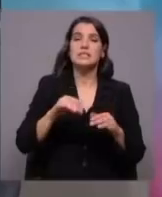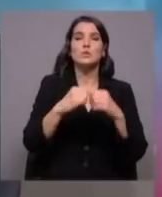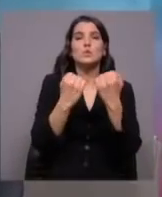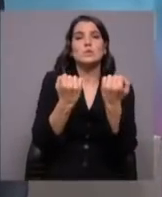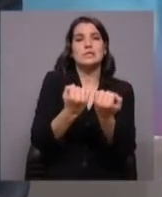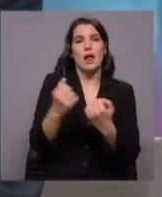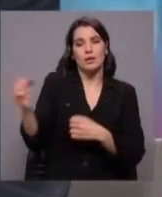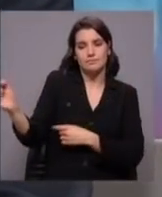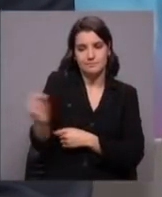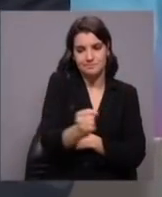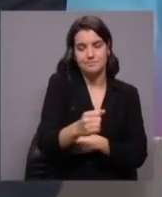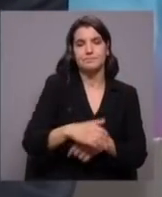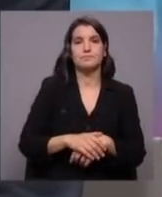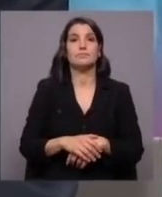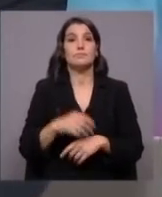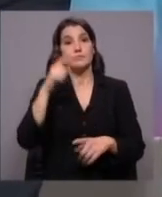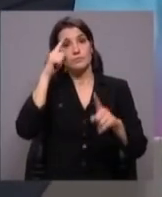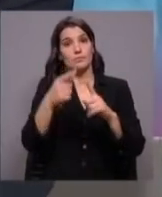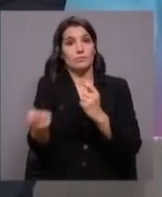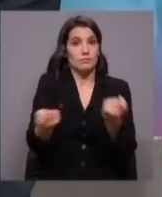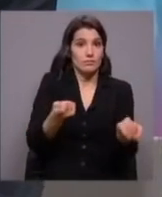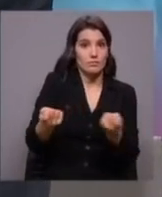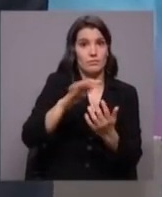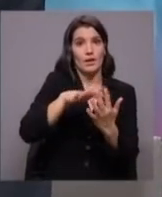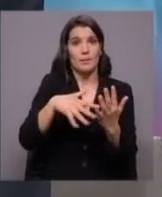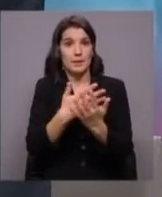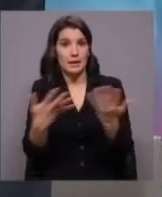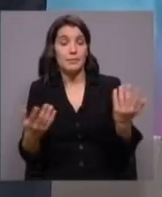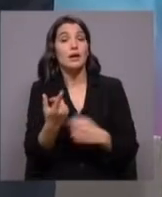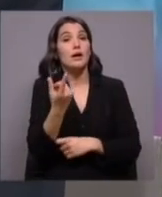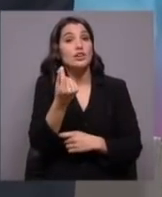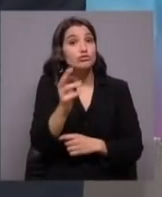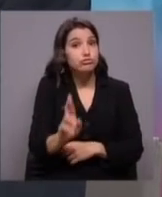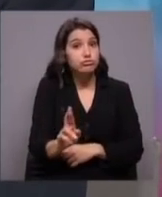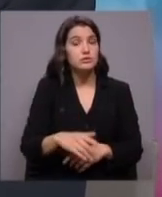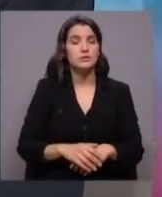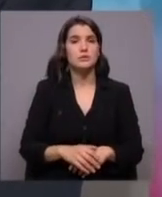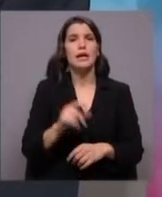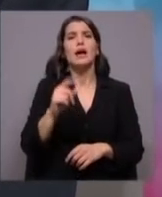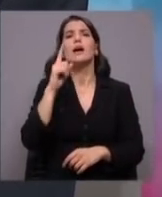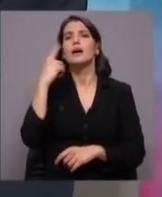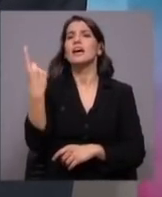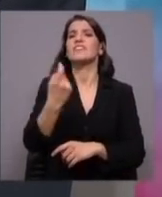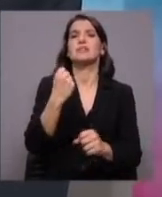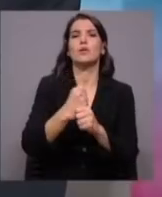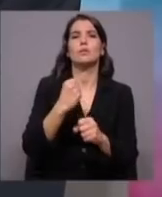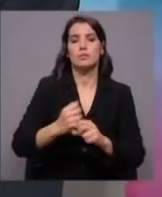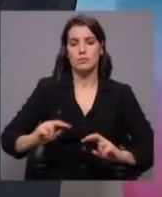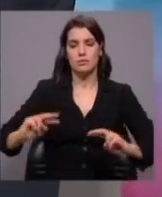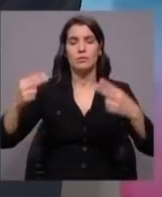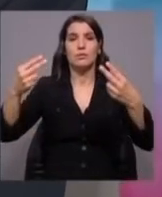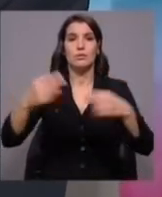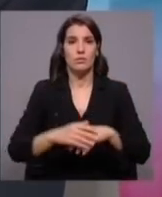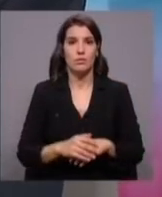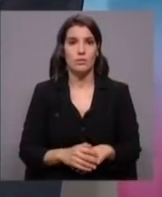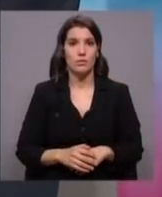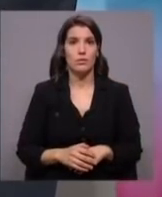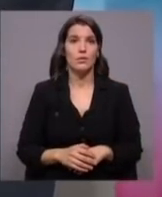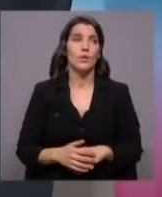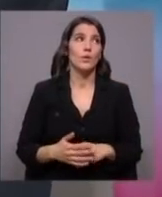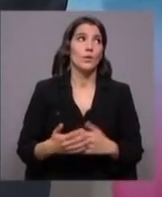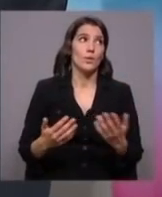numa ótica de organização, planeamento e de preço. Rever carreiras? Rever. E temos,